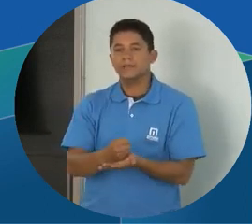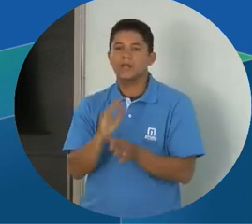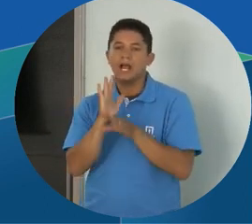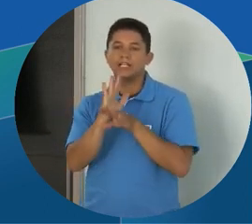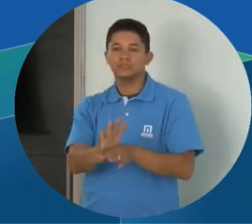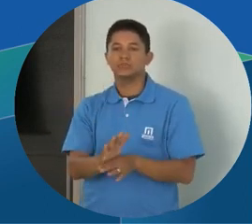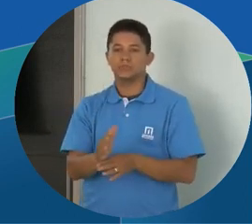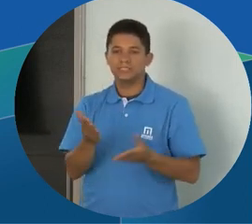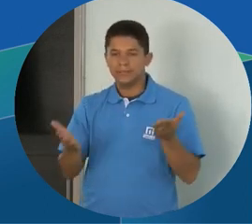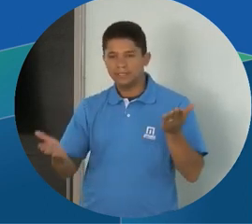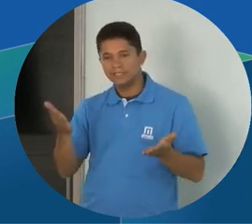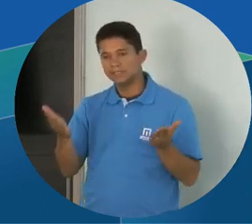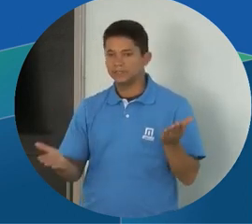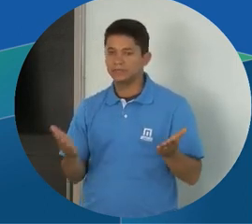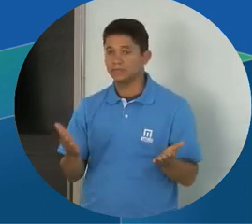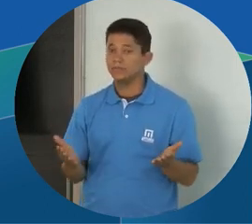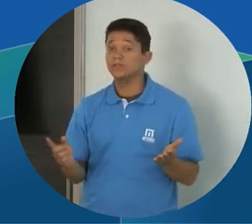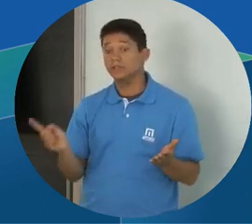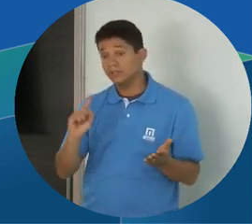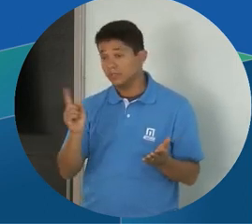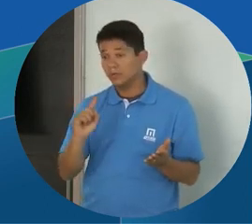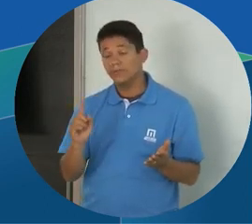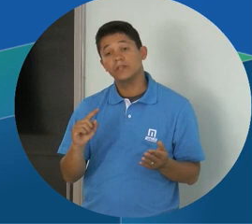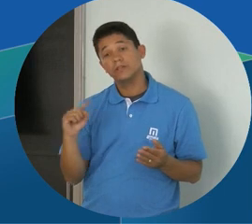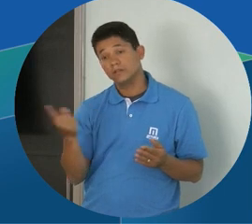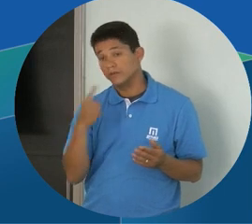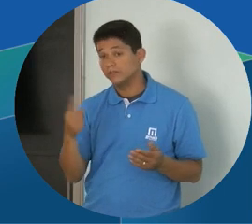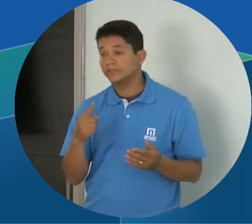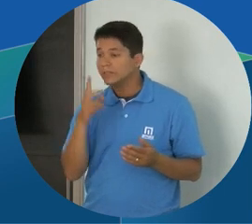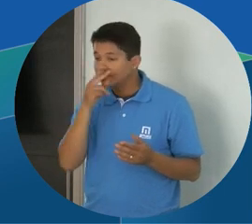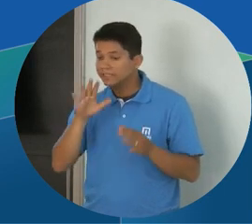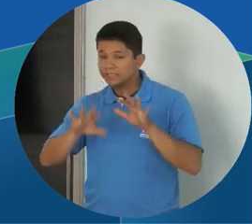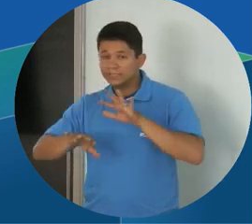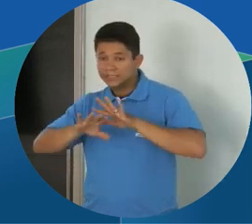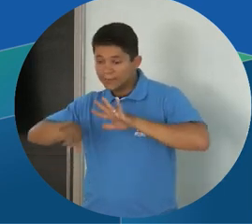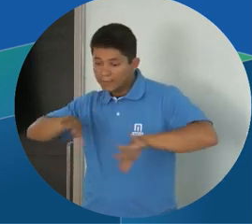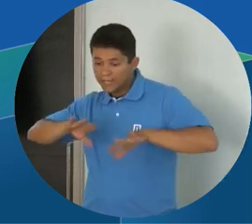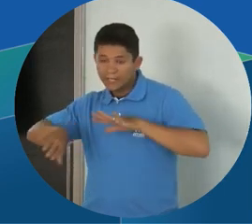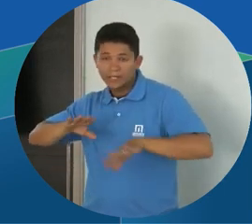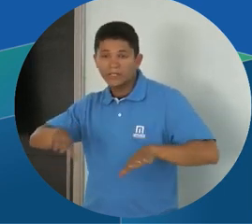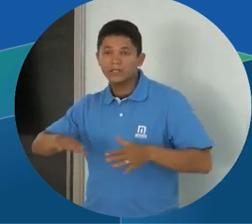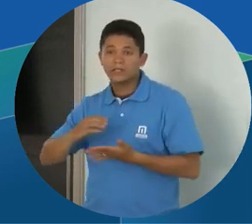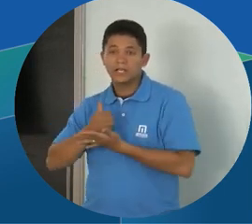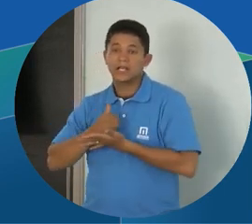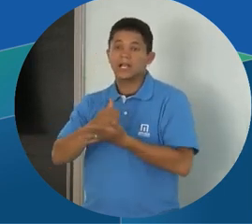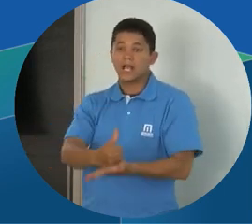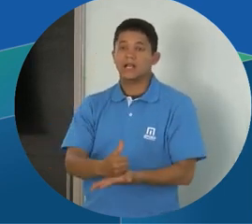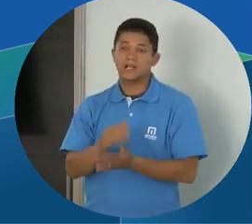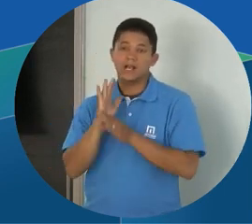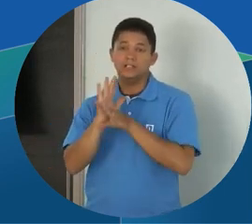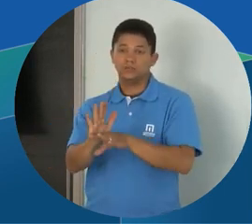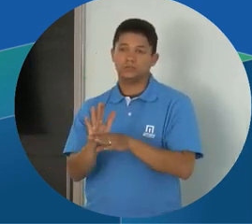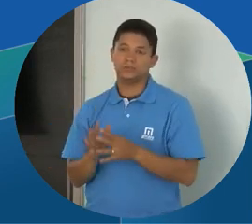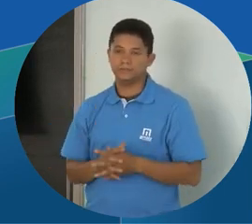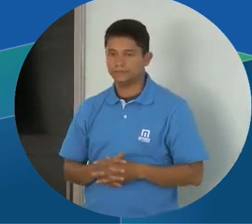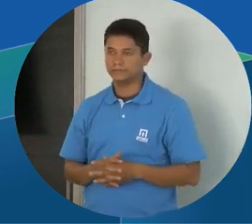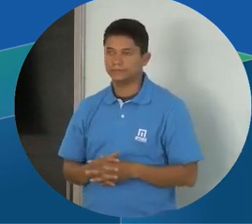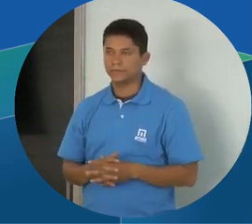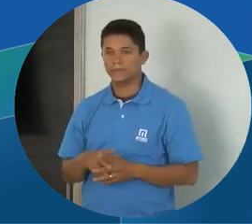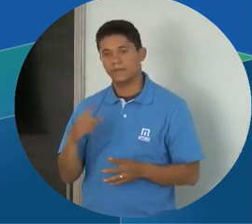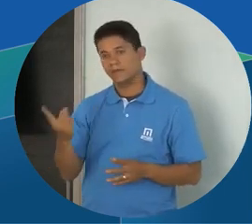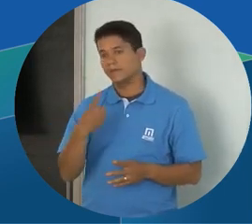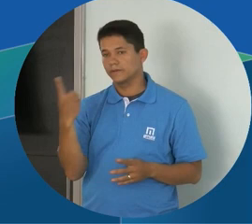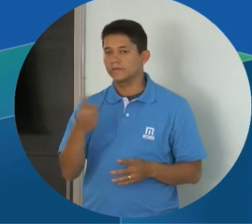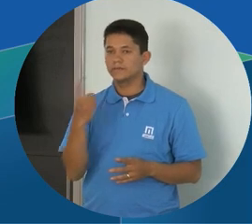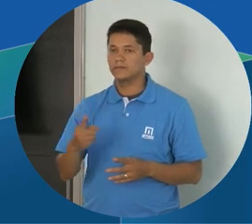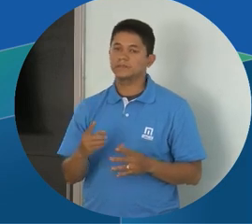estabilização. Então, a gente acaba excluindo algumas cargas que favorecem a situação de estabilidade, para a gente chegar numa